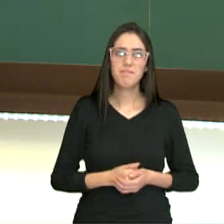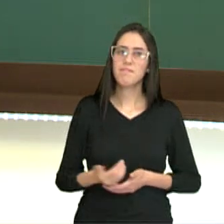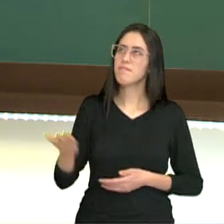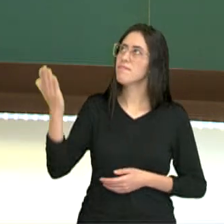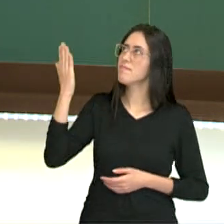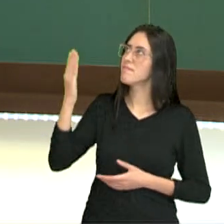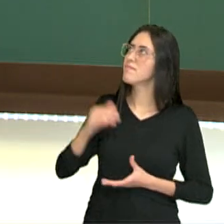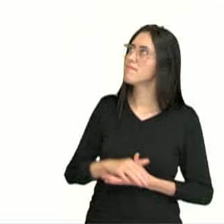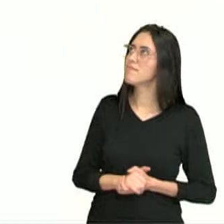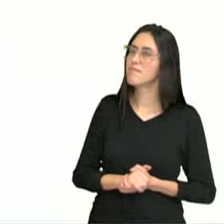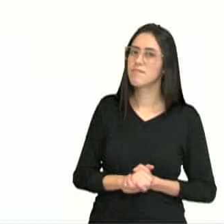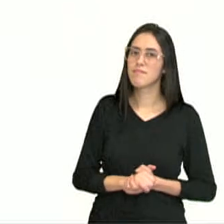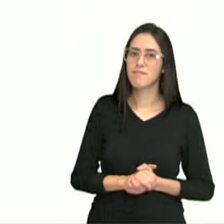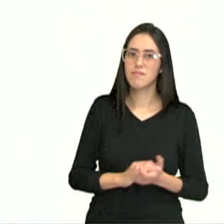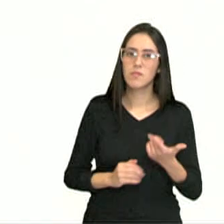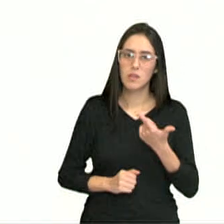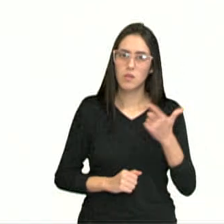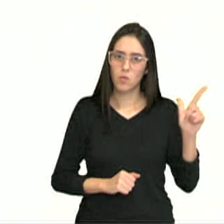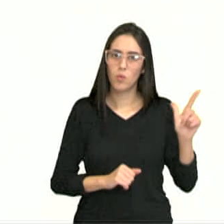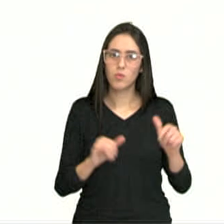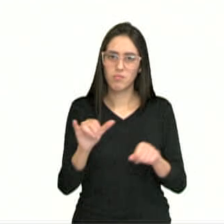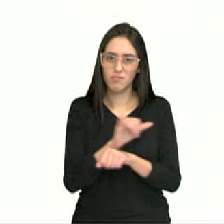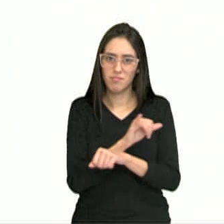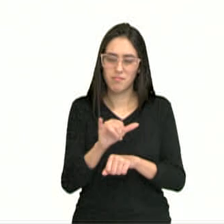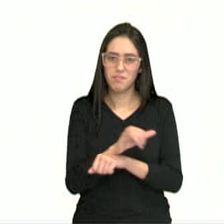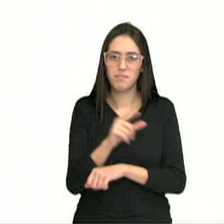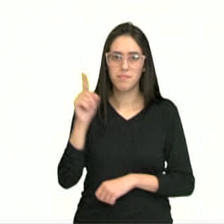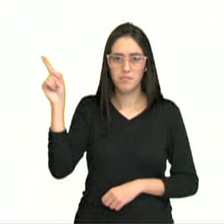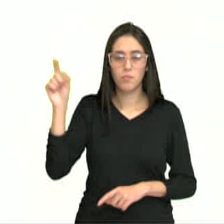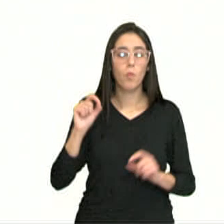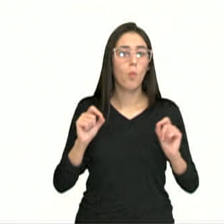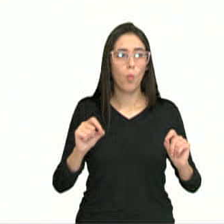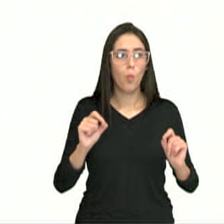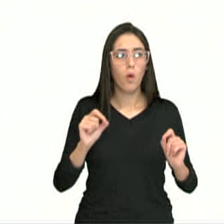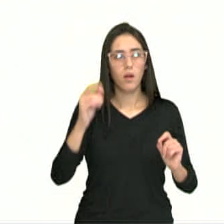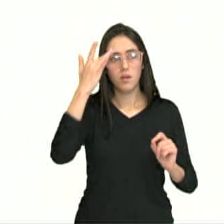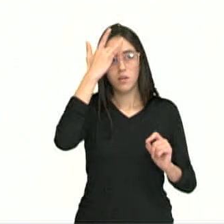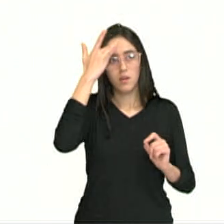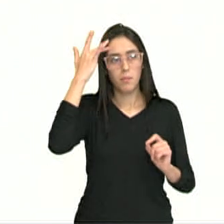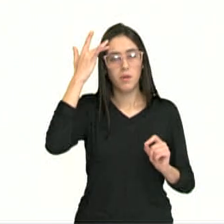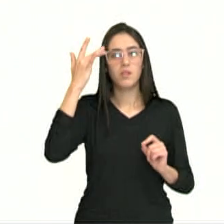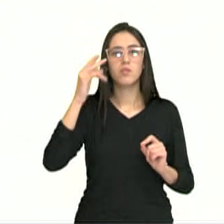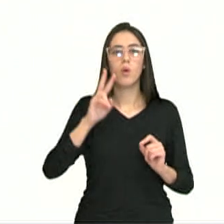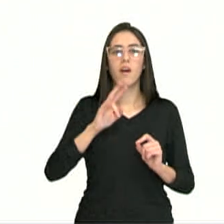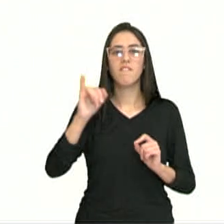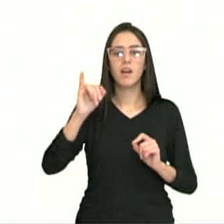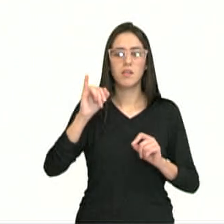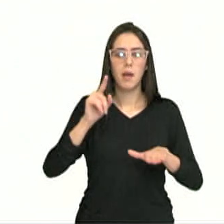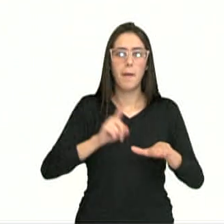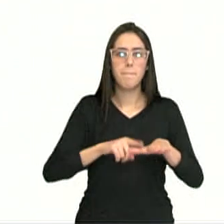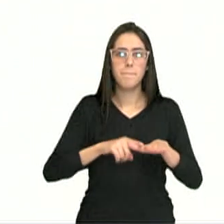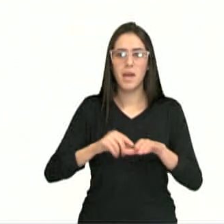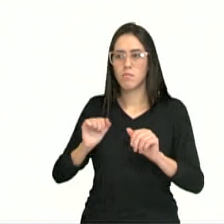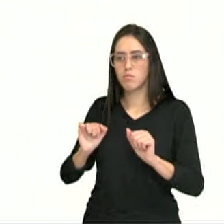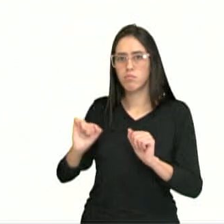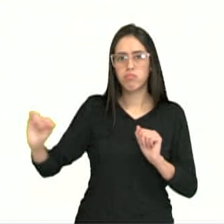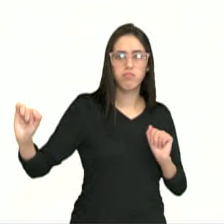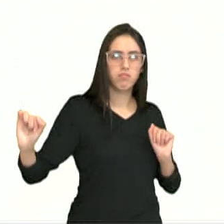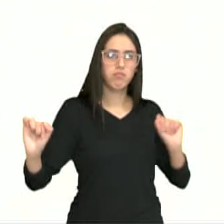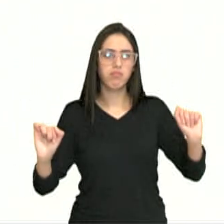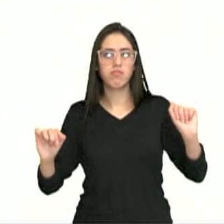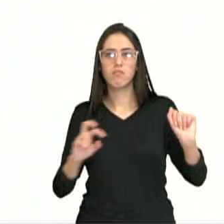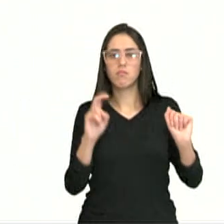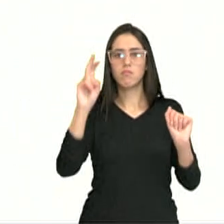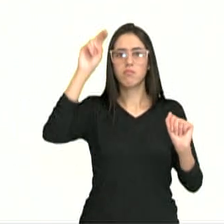Tic-tac, uma outra manobra. Então, nessa manobra, o traçador deve chutar um obstáculo para ganhar impulso